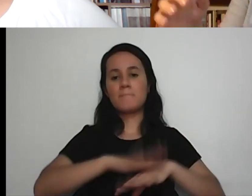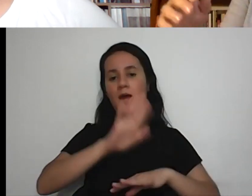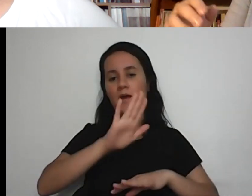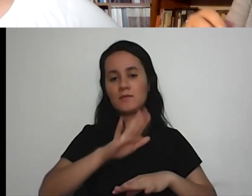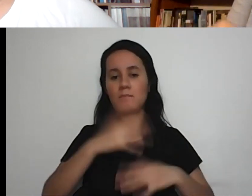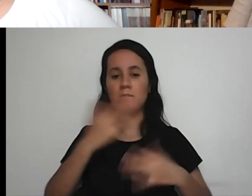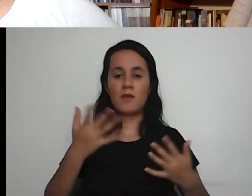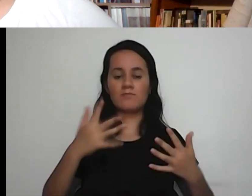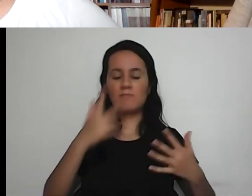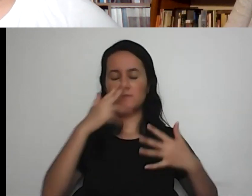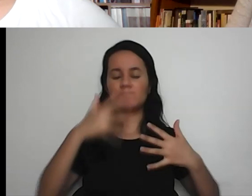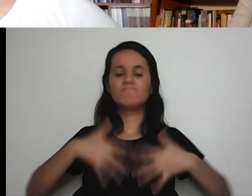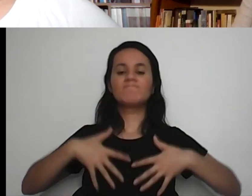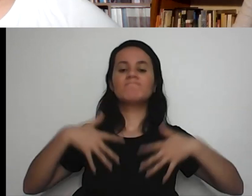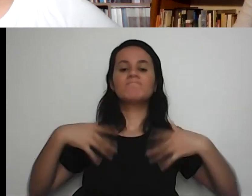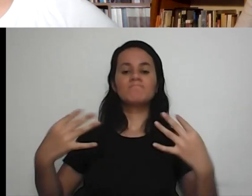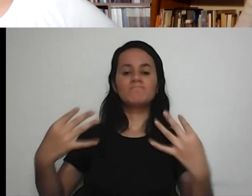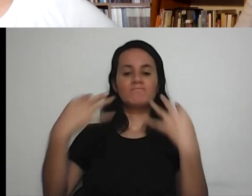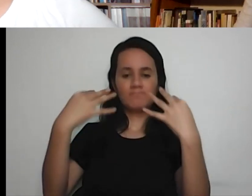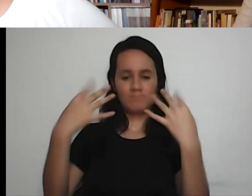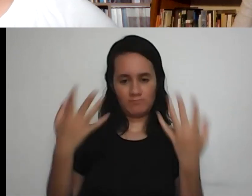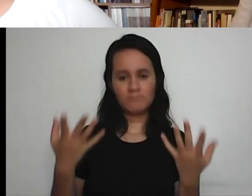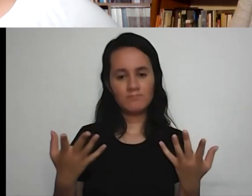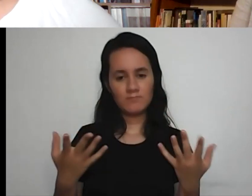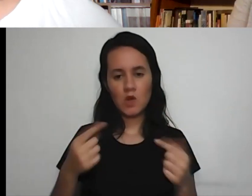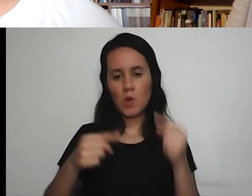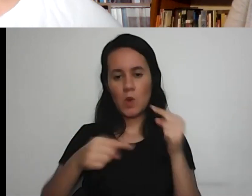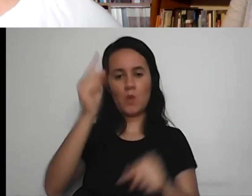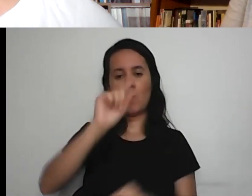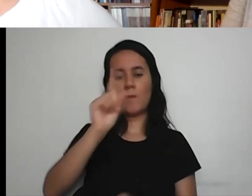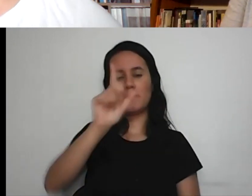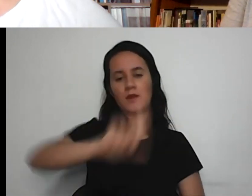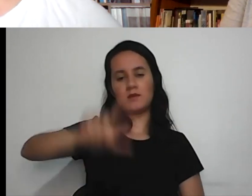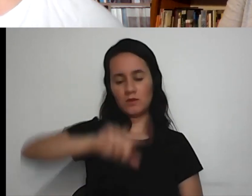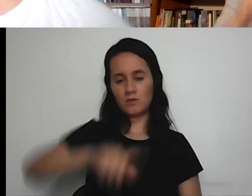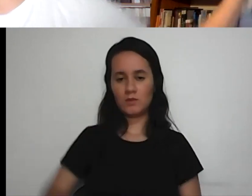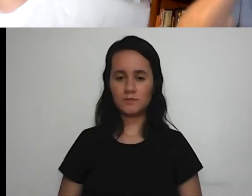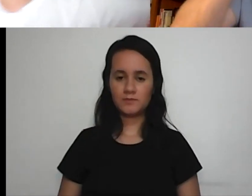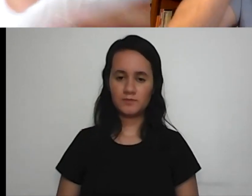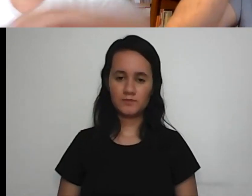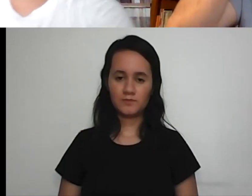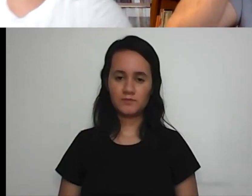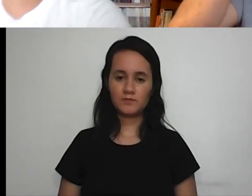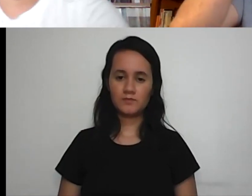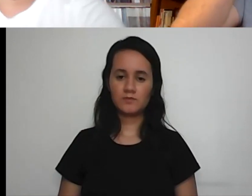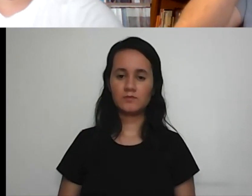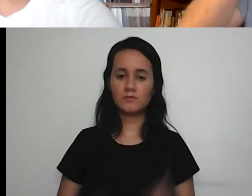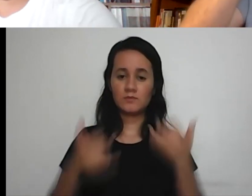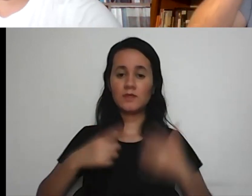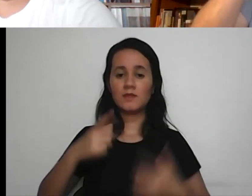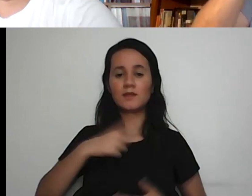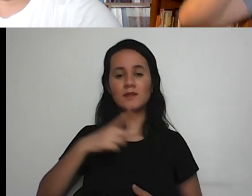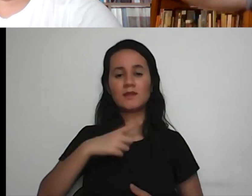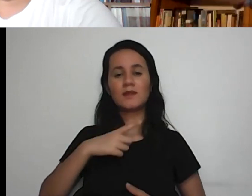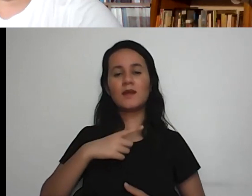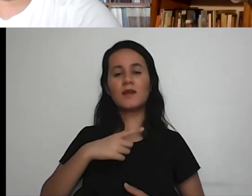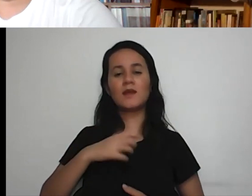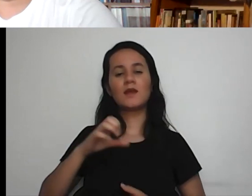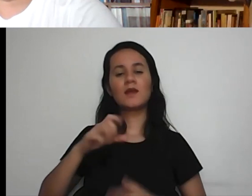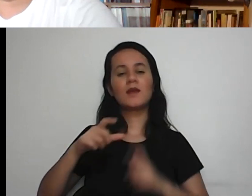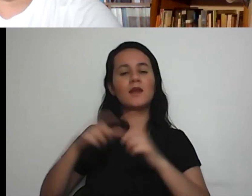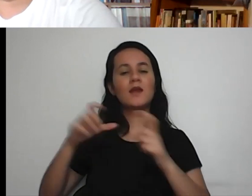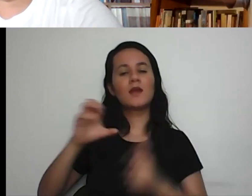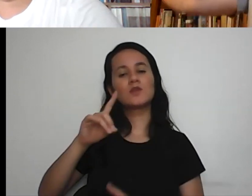ego, digamos assim, que não diz nada sobre a literatura, né? Eu acho que, por exemplo, tem uma editora antofágica agora que